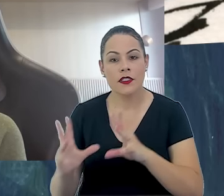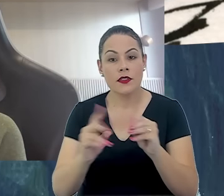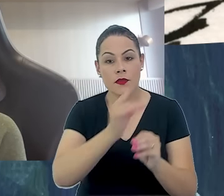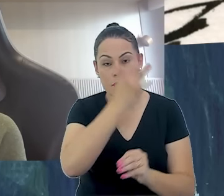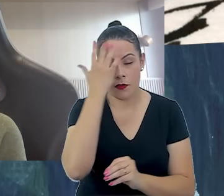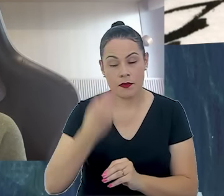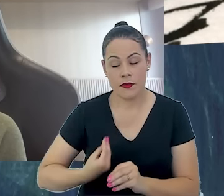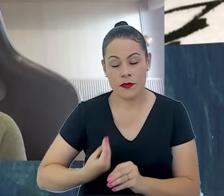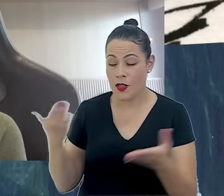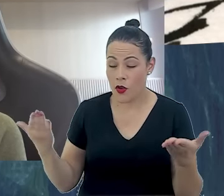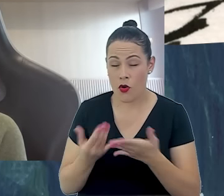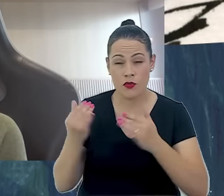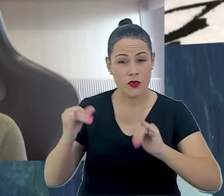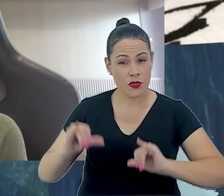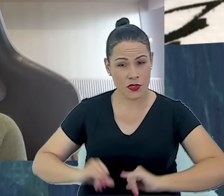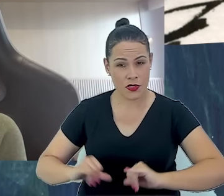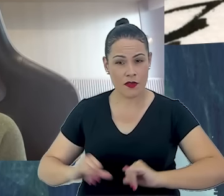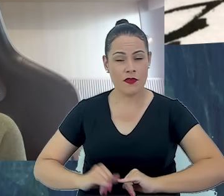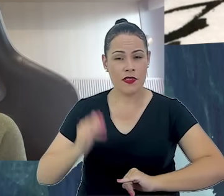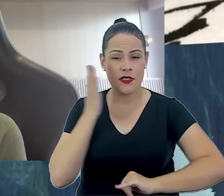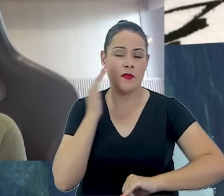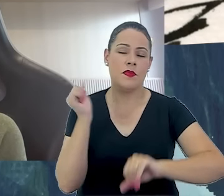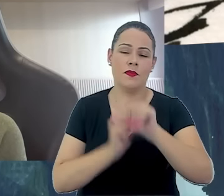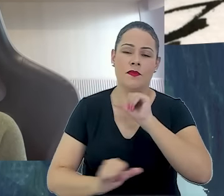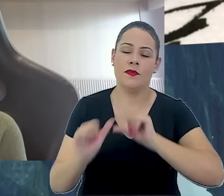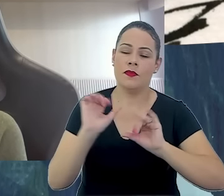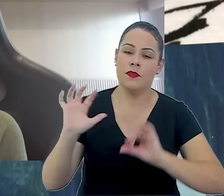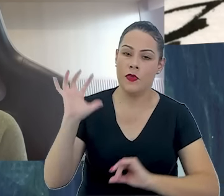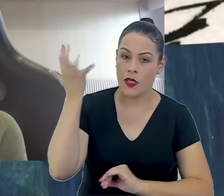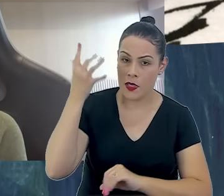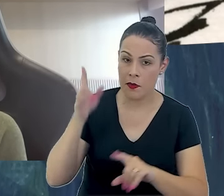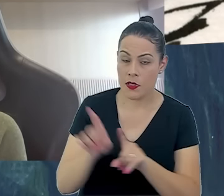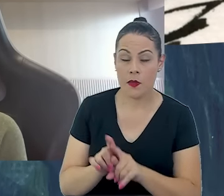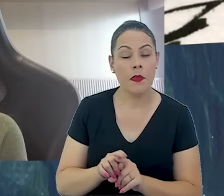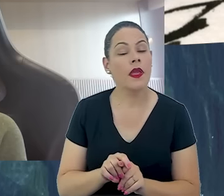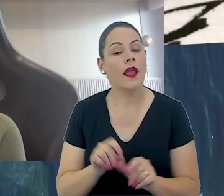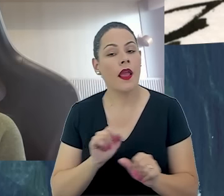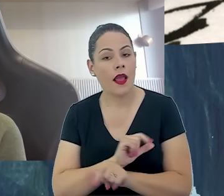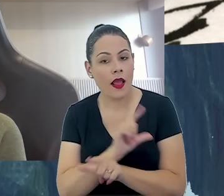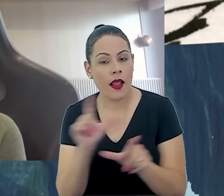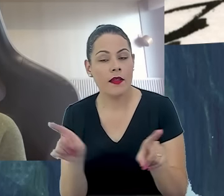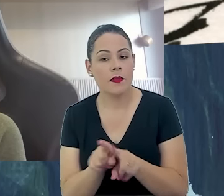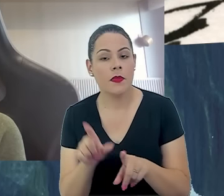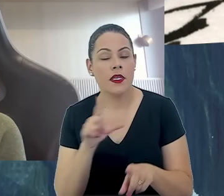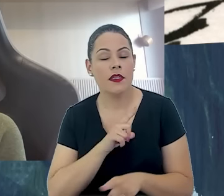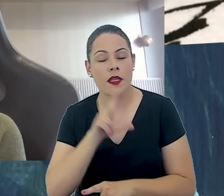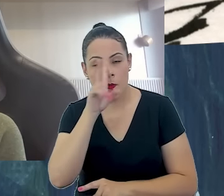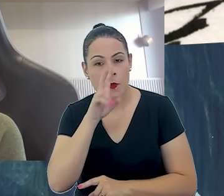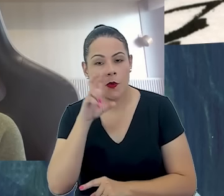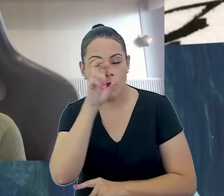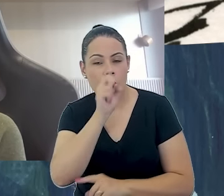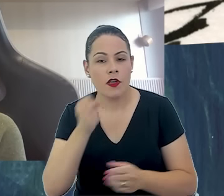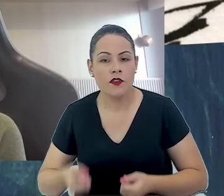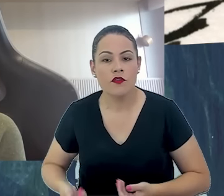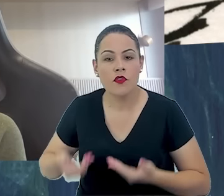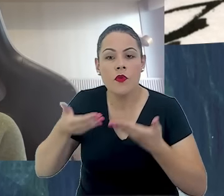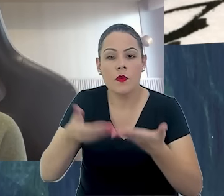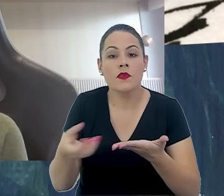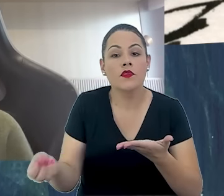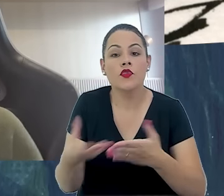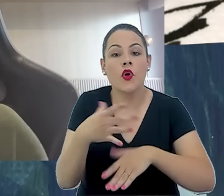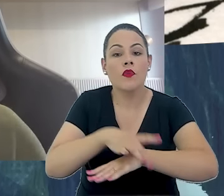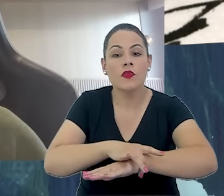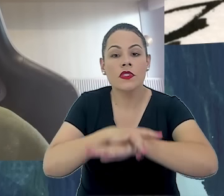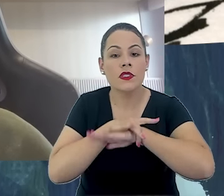às pessoas que hoje são vítimas desses eventos, inclusive, por exemplo, fornecendo